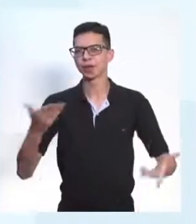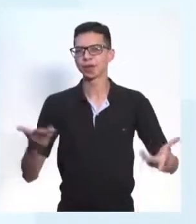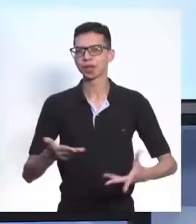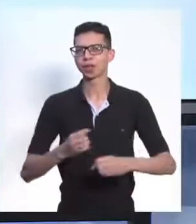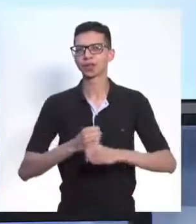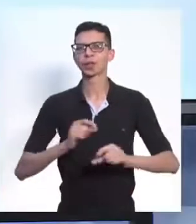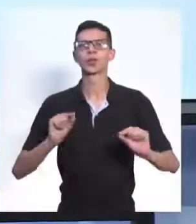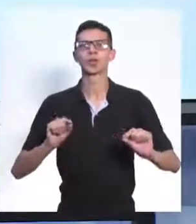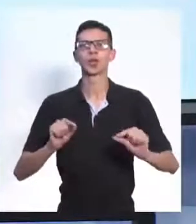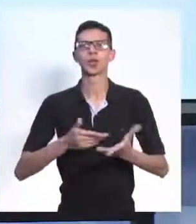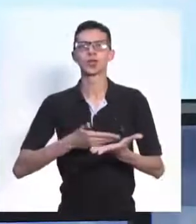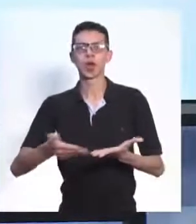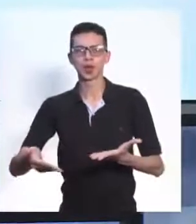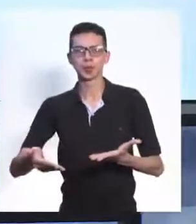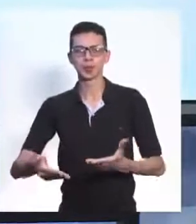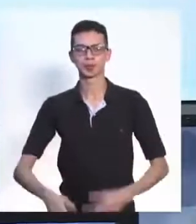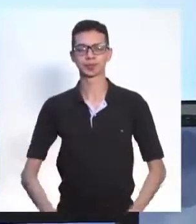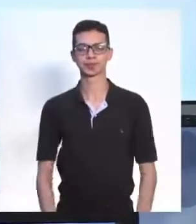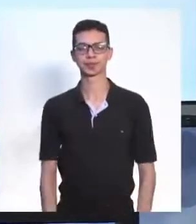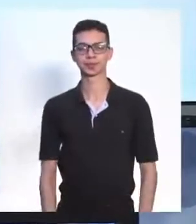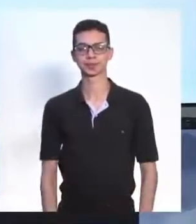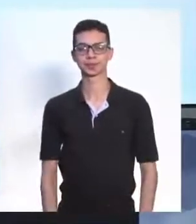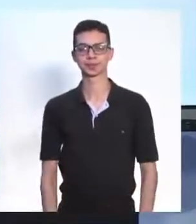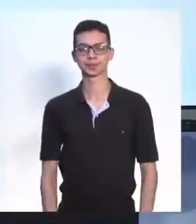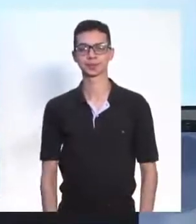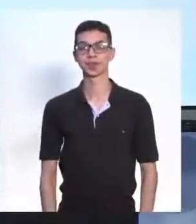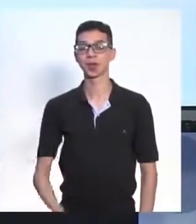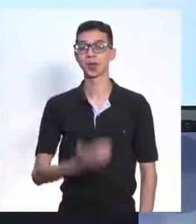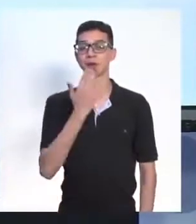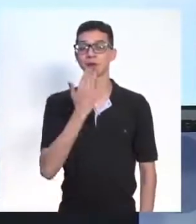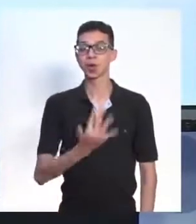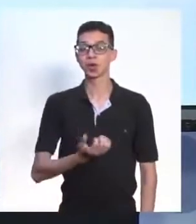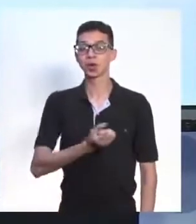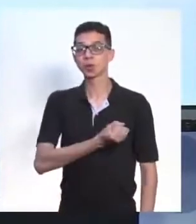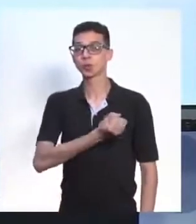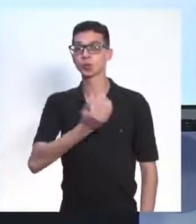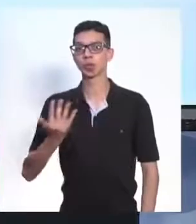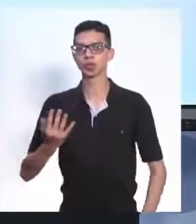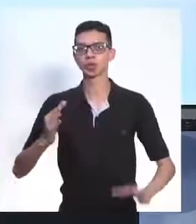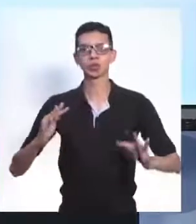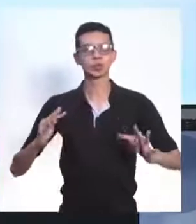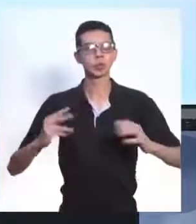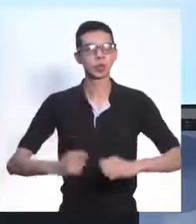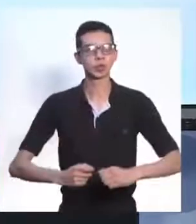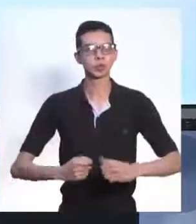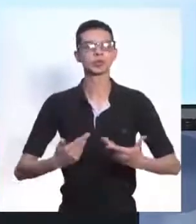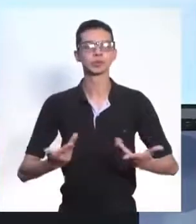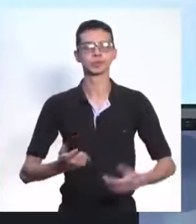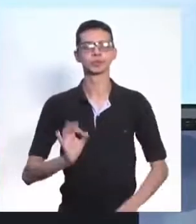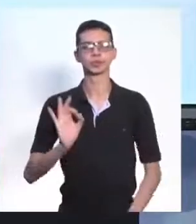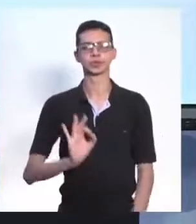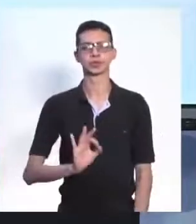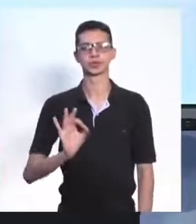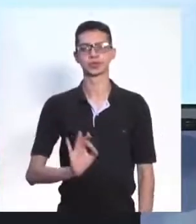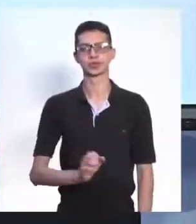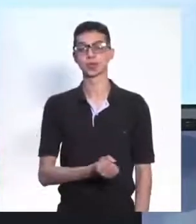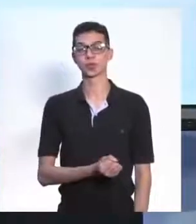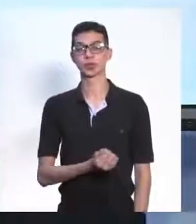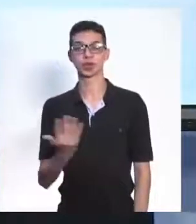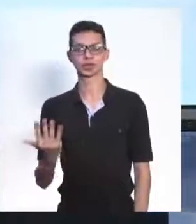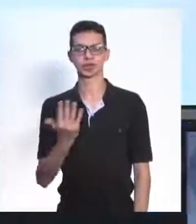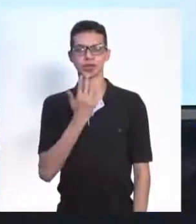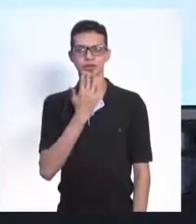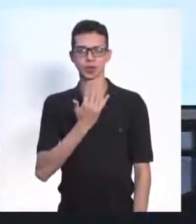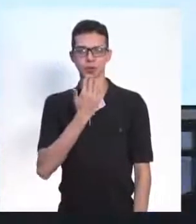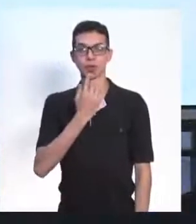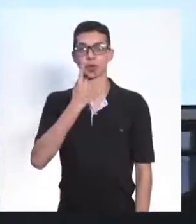calcular? Quanto que cada cor representa nesse todo. Então, qual que é a porcentagem de cada cor nesse todo?